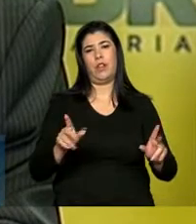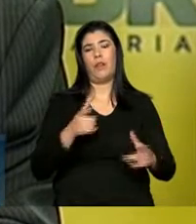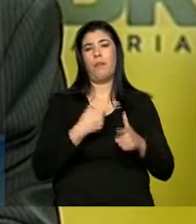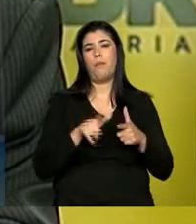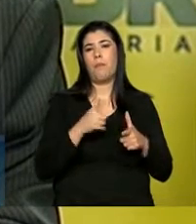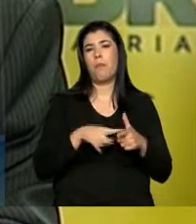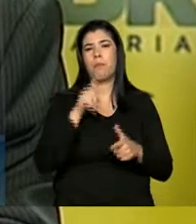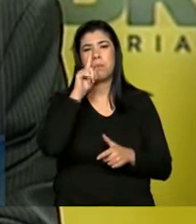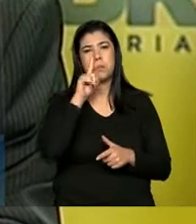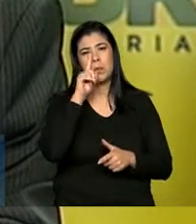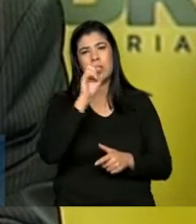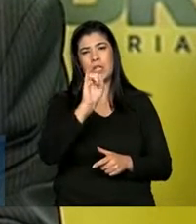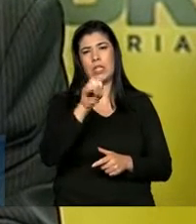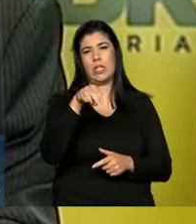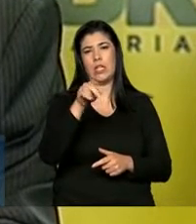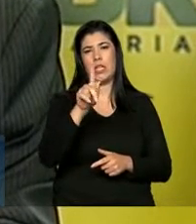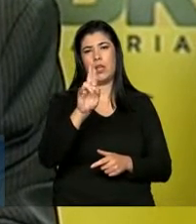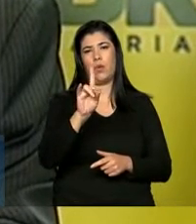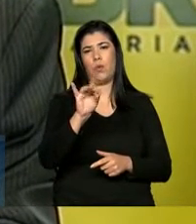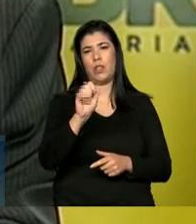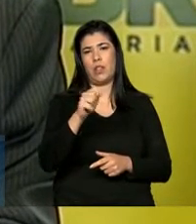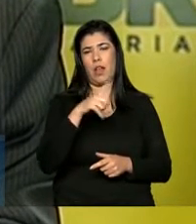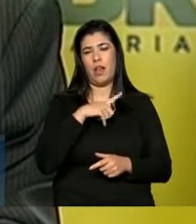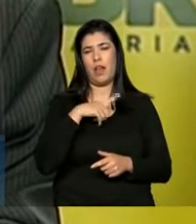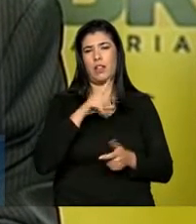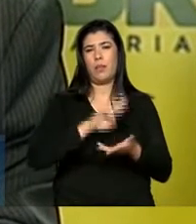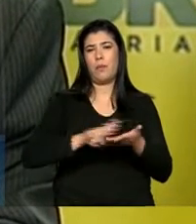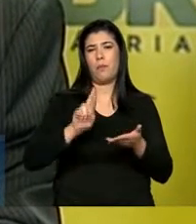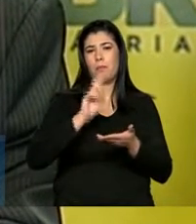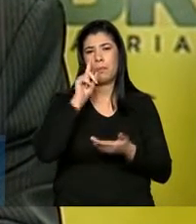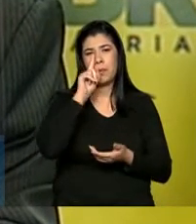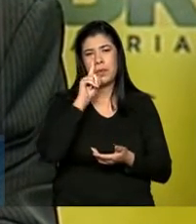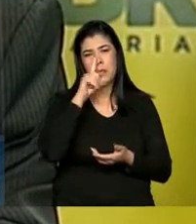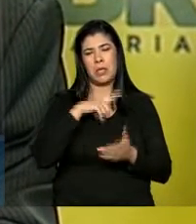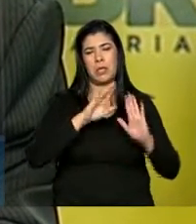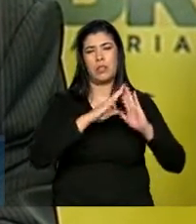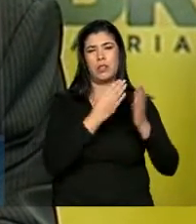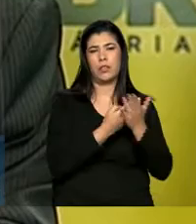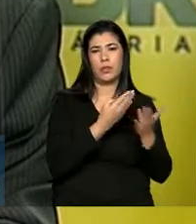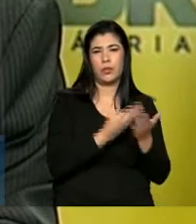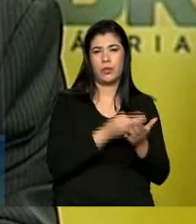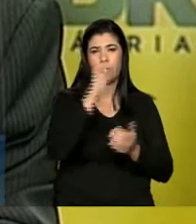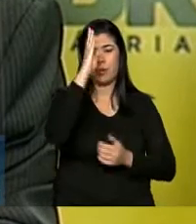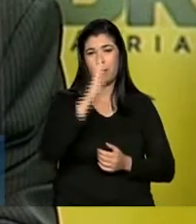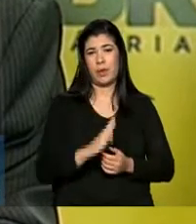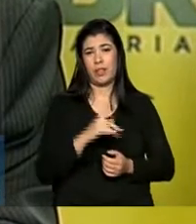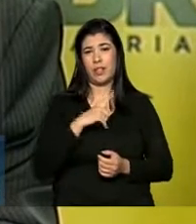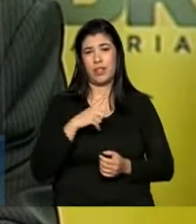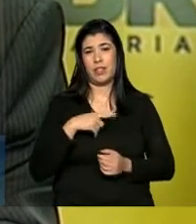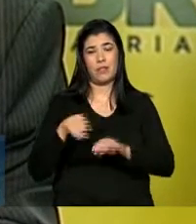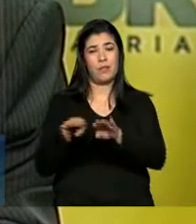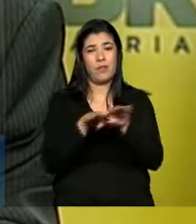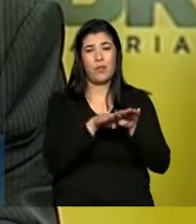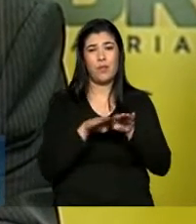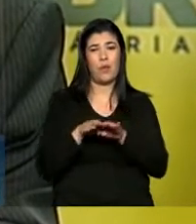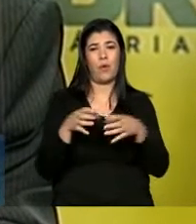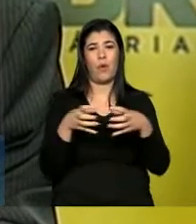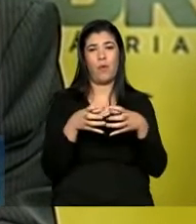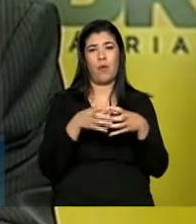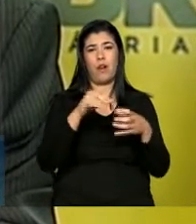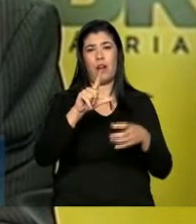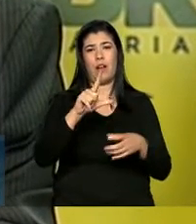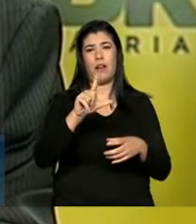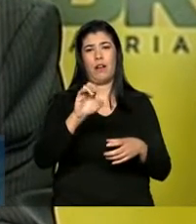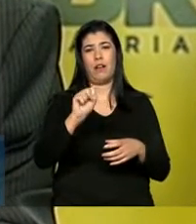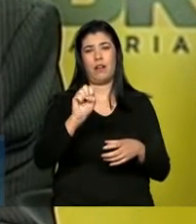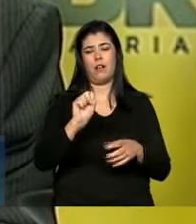brasileira faz que geralmente as escolas tenham a classe social muito padrão. Mas se nós tivermos um número muito pequeno, além da